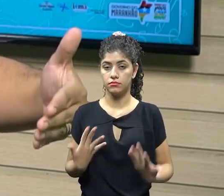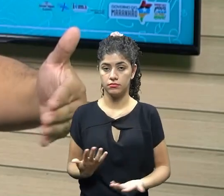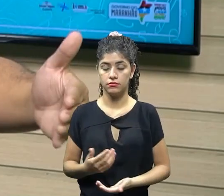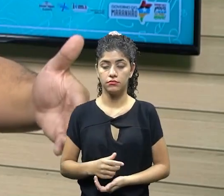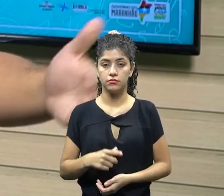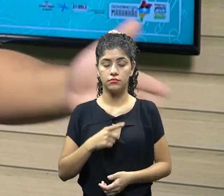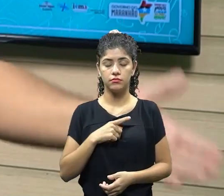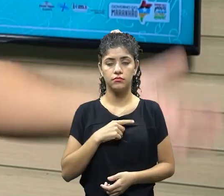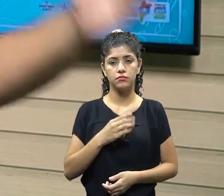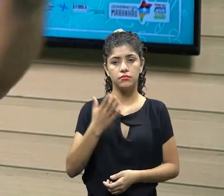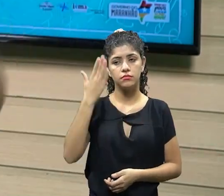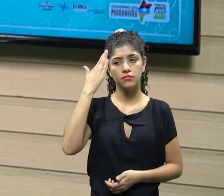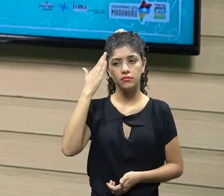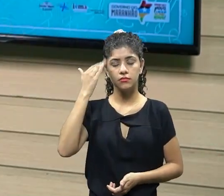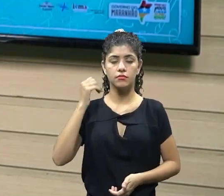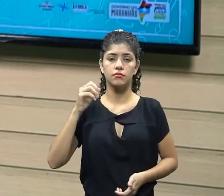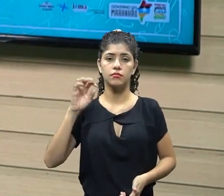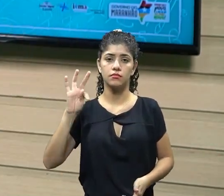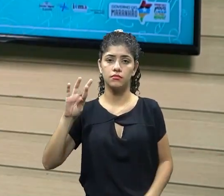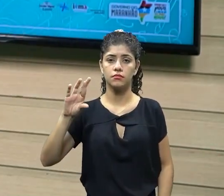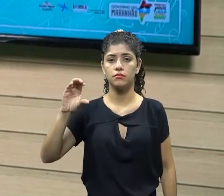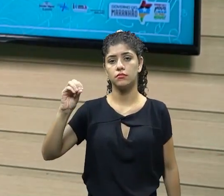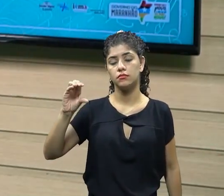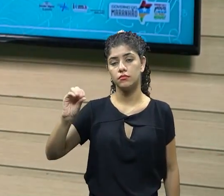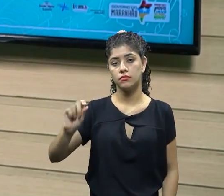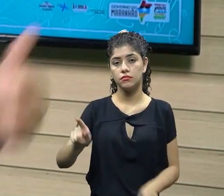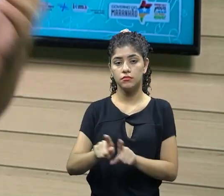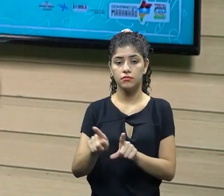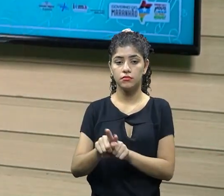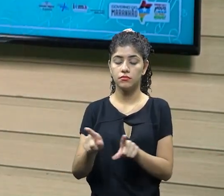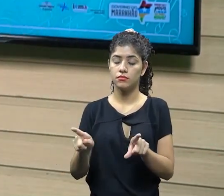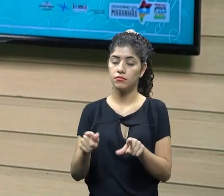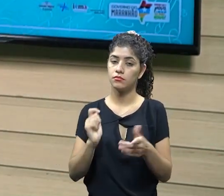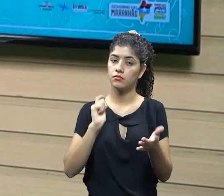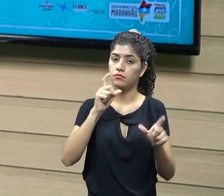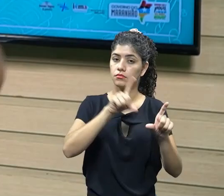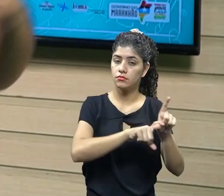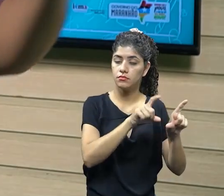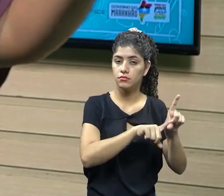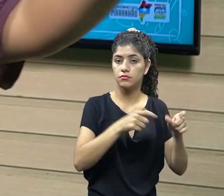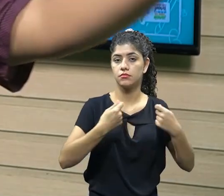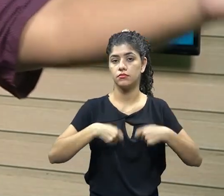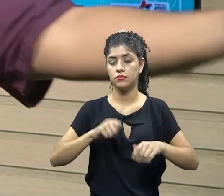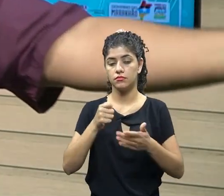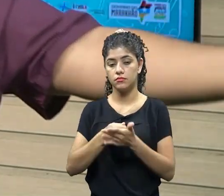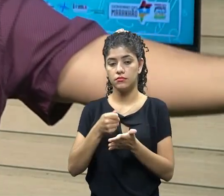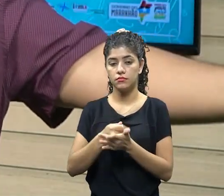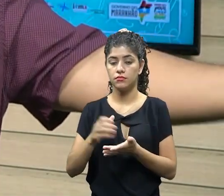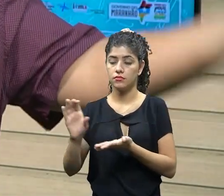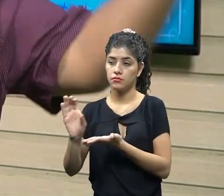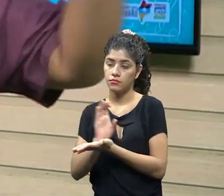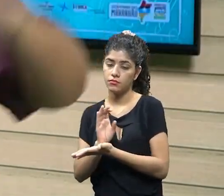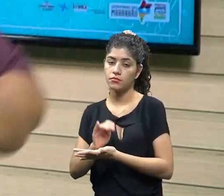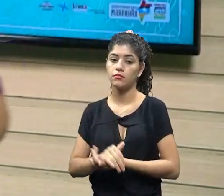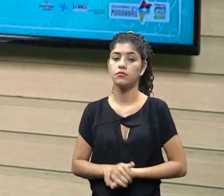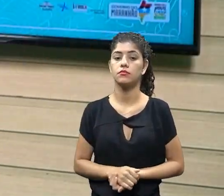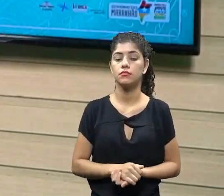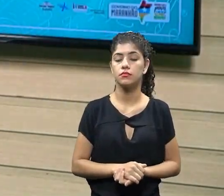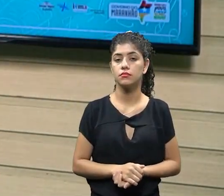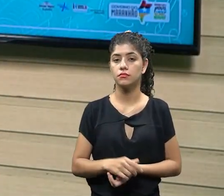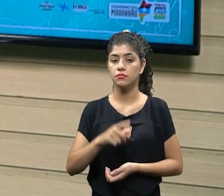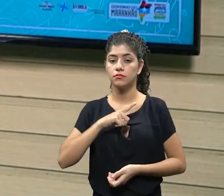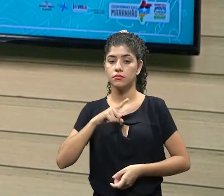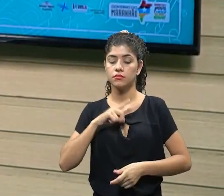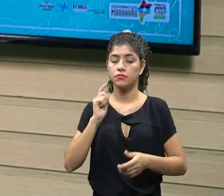a pagar e também tem créditos a pagar, né? Ou seja, a receber, perdão. Você vai ter contas a pagar e créditos a